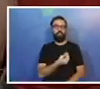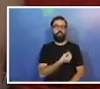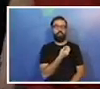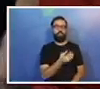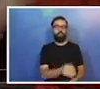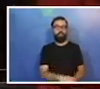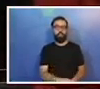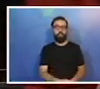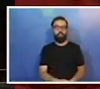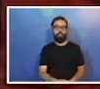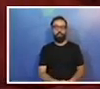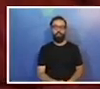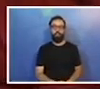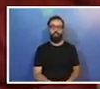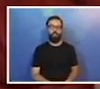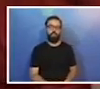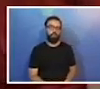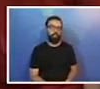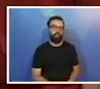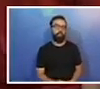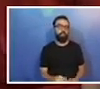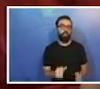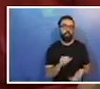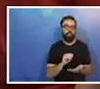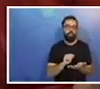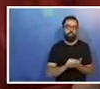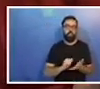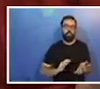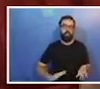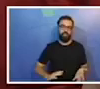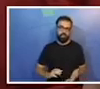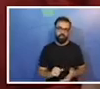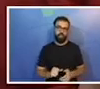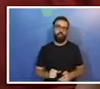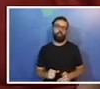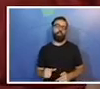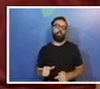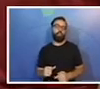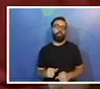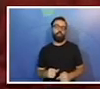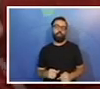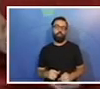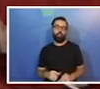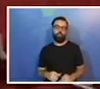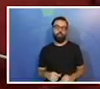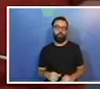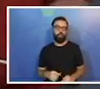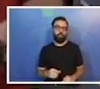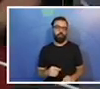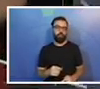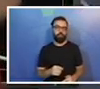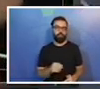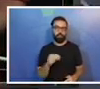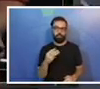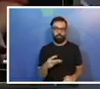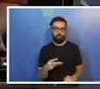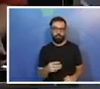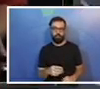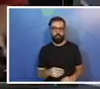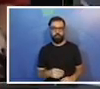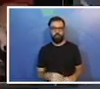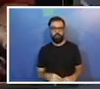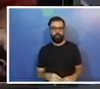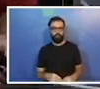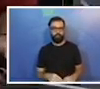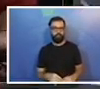Atividade 3. Escreva se o animal é uma espécie invasora. Lembra? Invasora, quando tira do